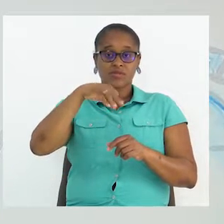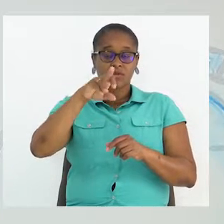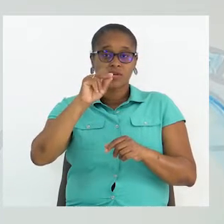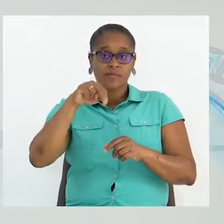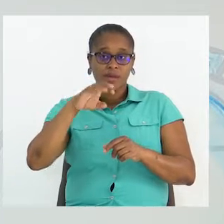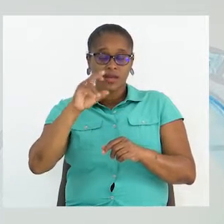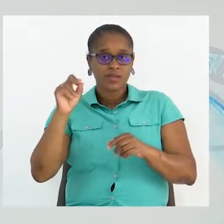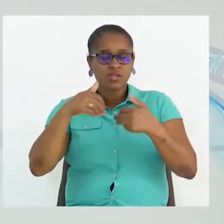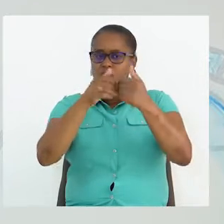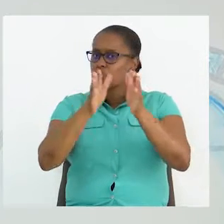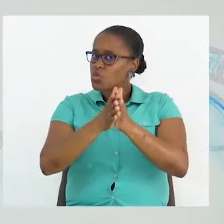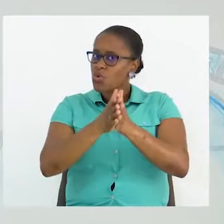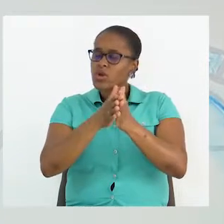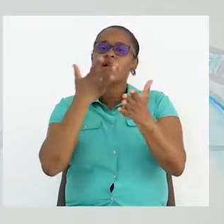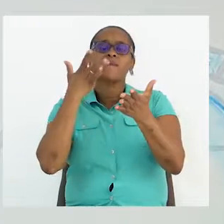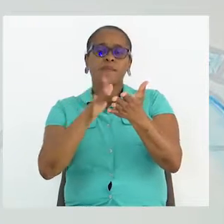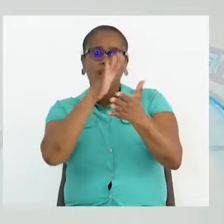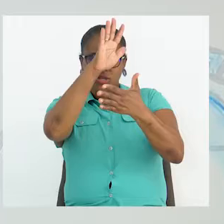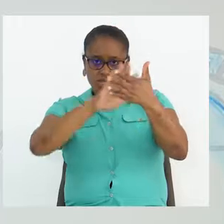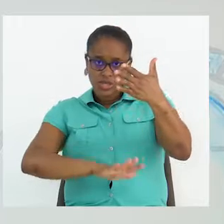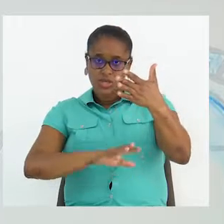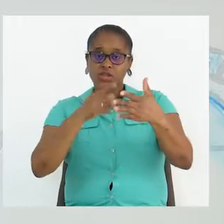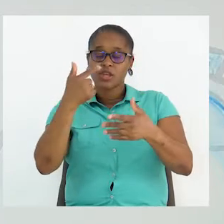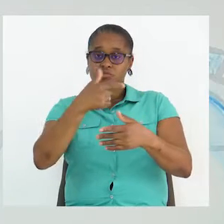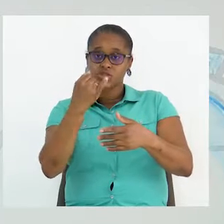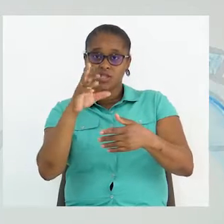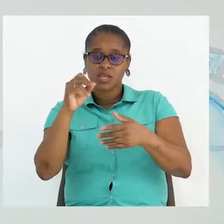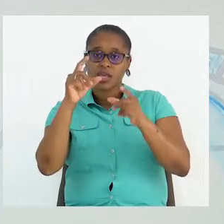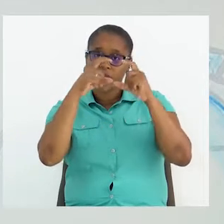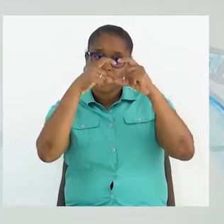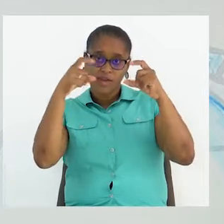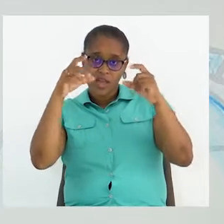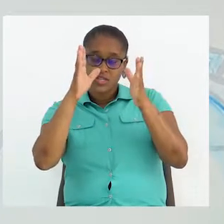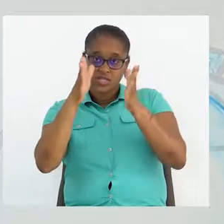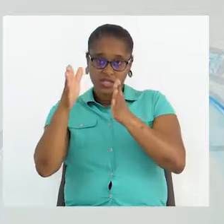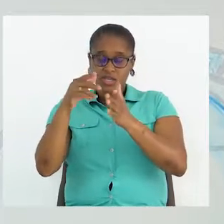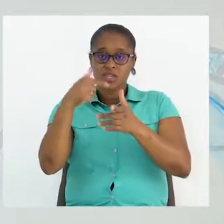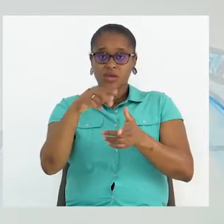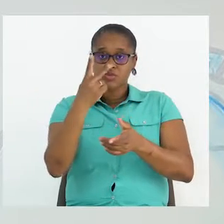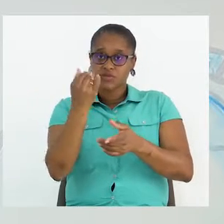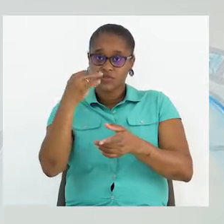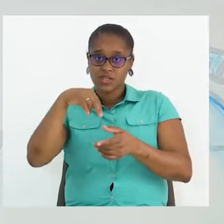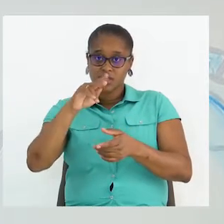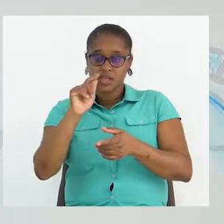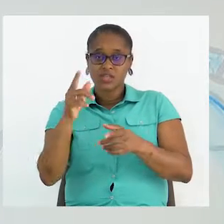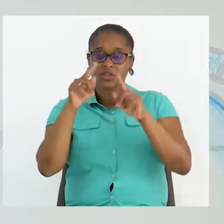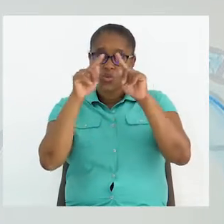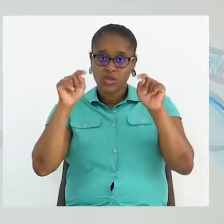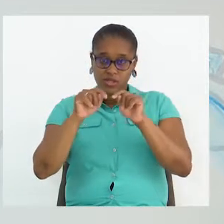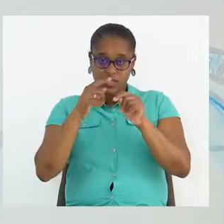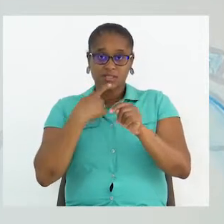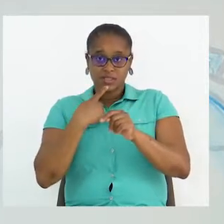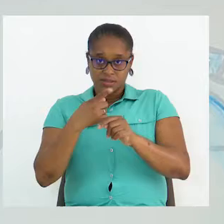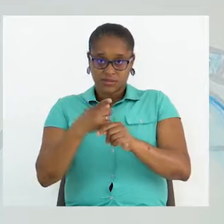página toda, temos tira, que é a faixa, e temos vinheta, que são os quadradinhos.